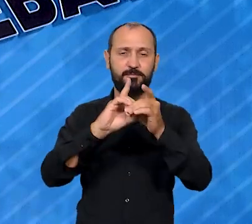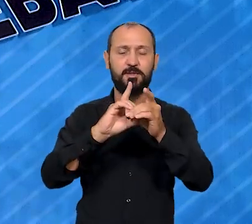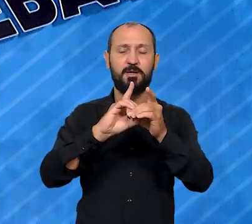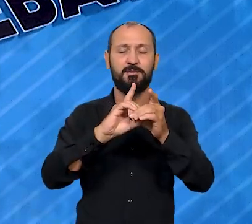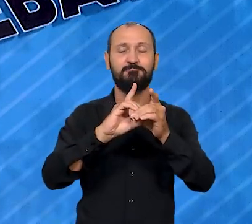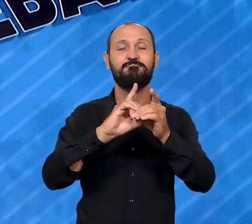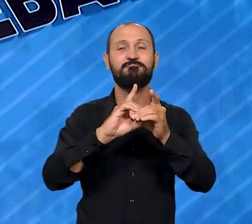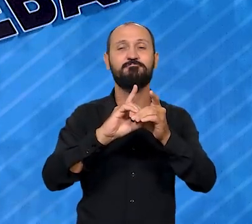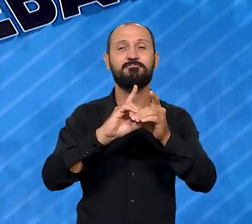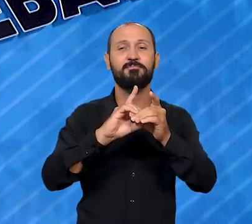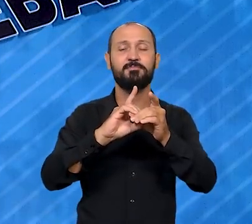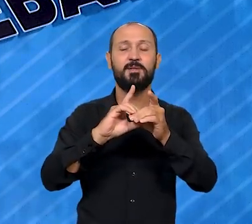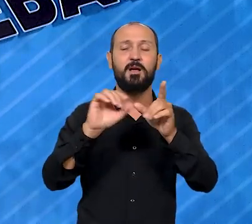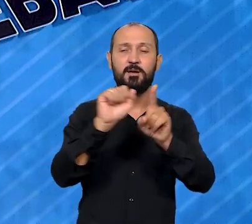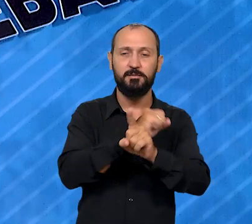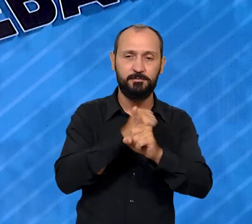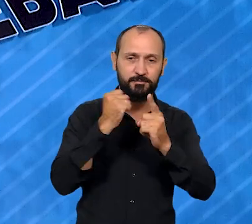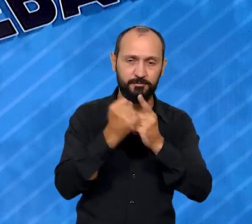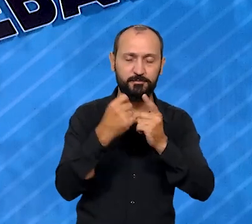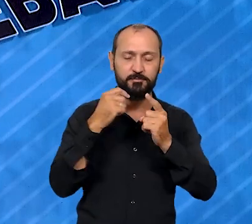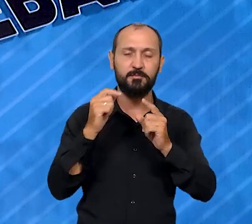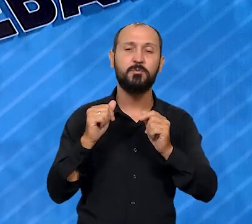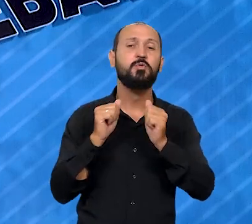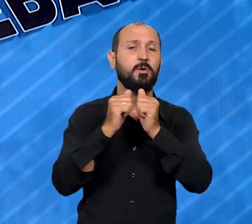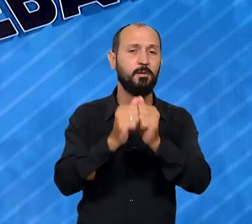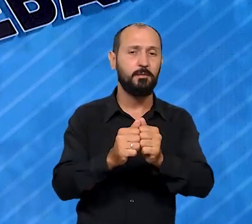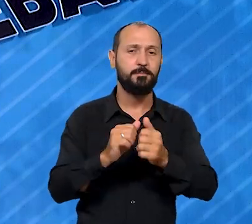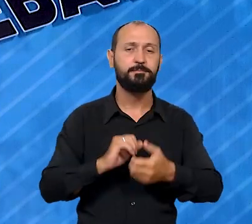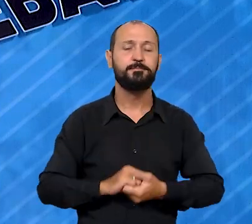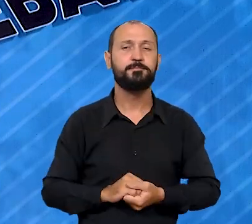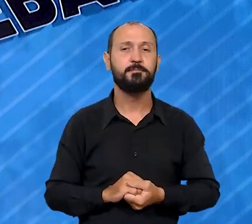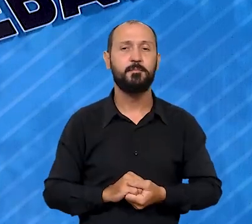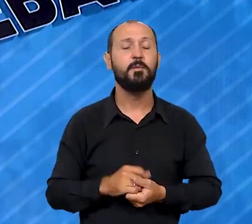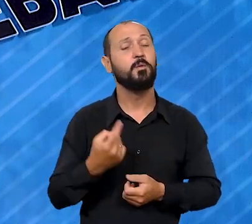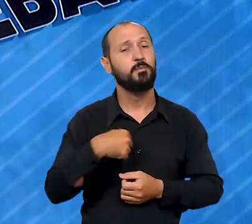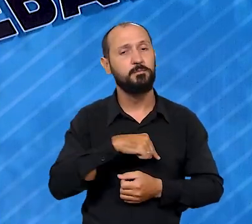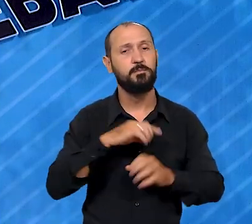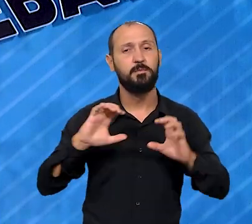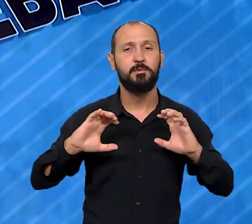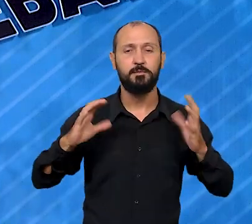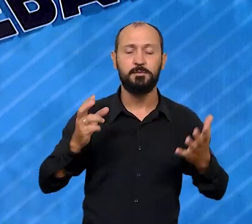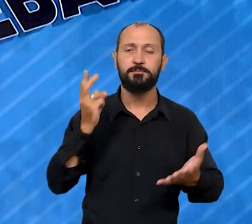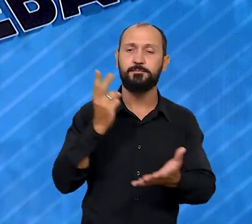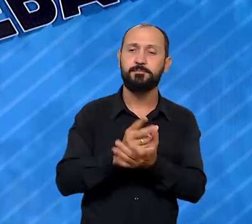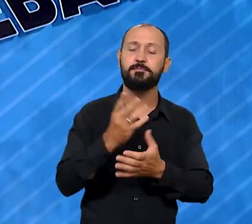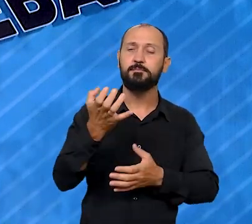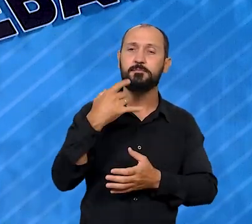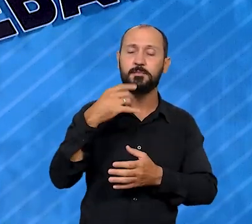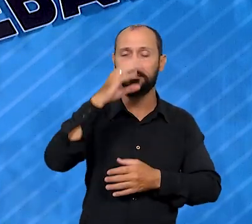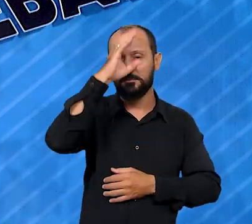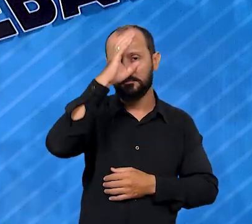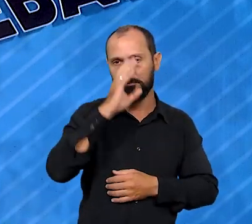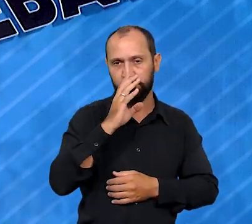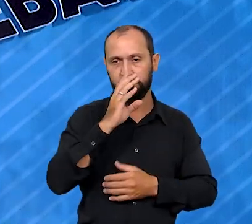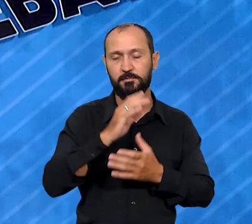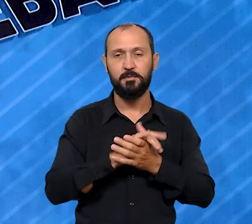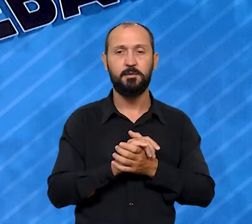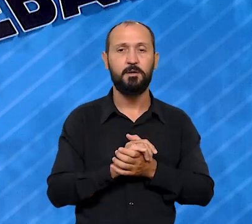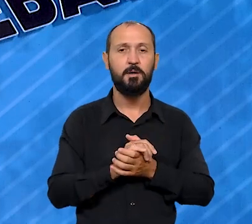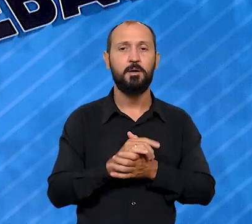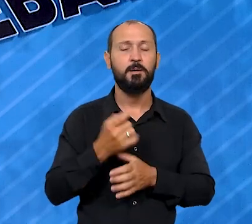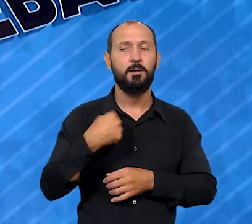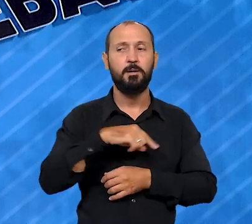defende a democracia, defende a sociedade, né? Ela anda lado a lado com a sociedade. Então, nossos eventos sempre buscam